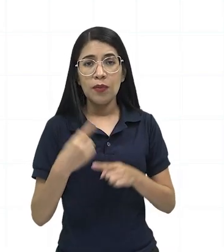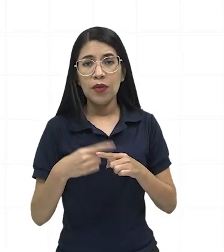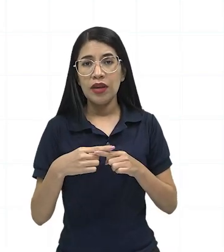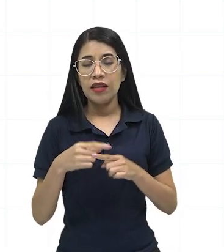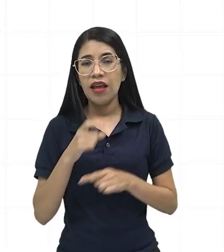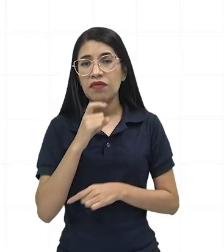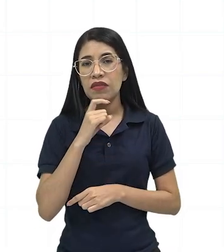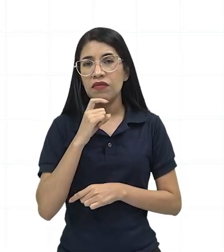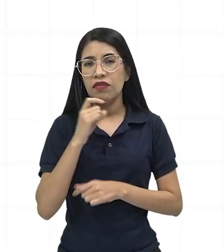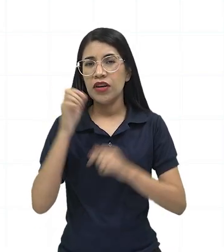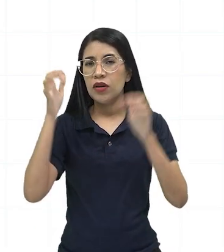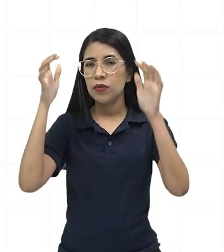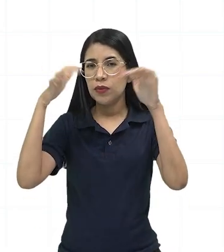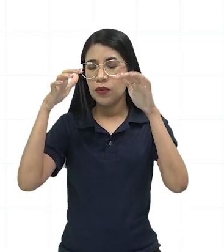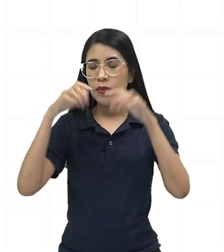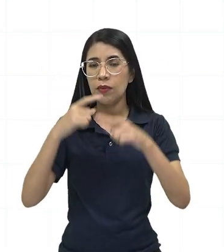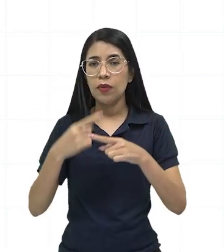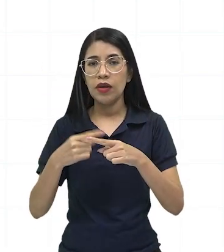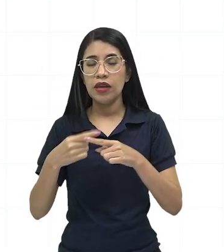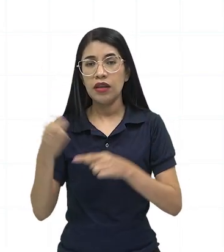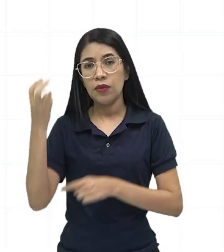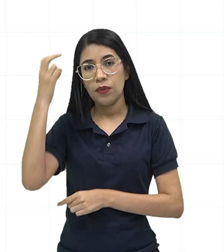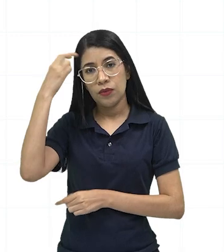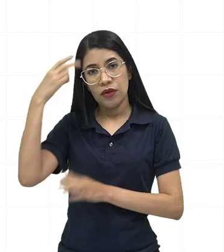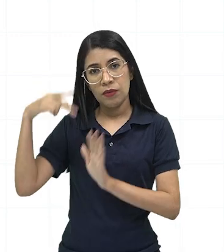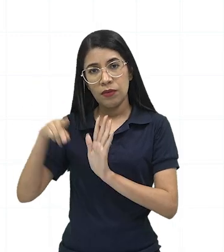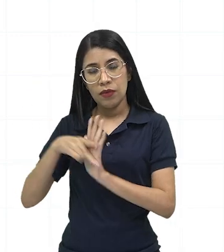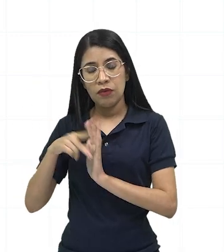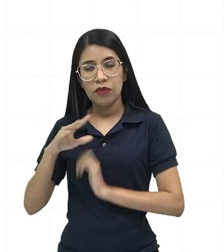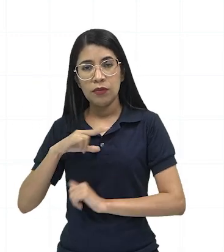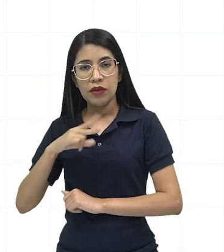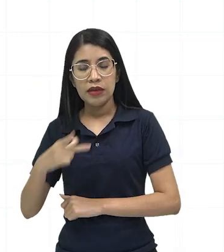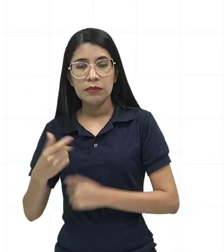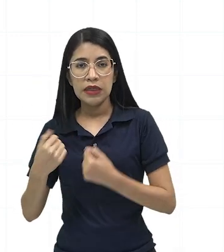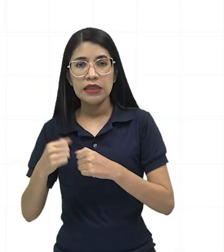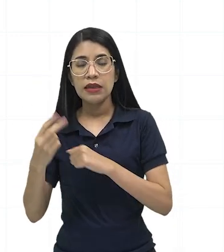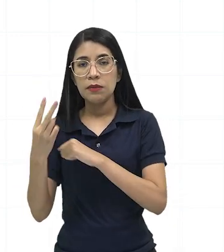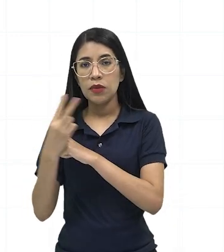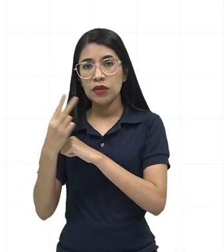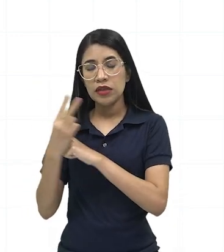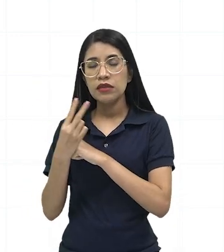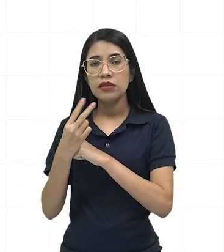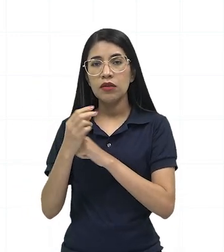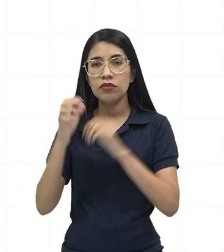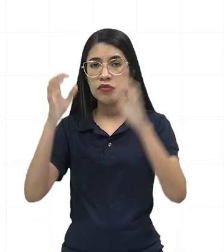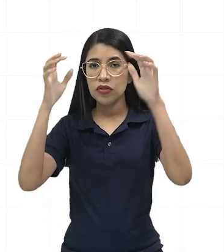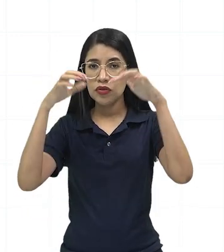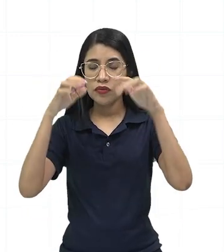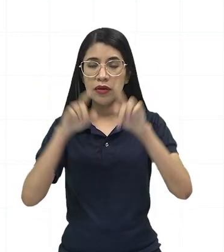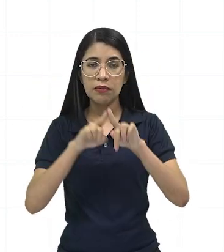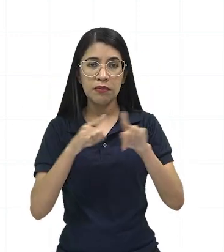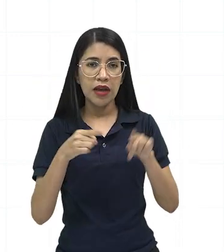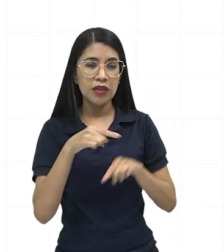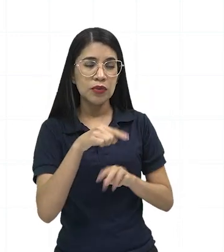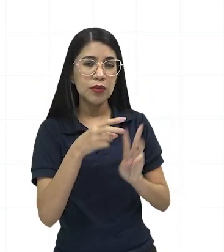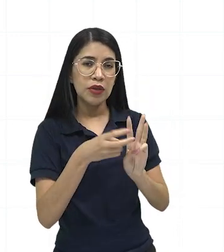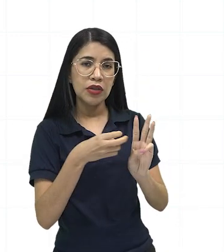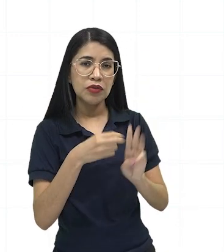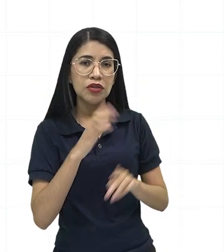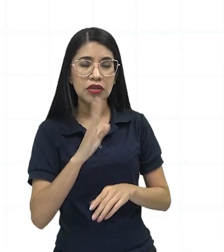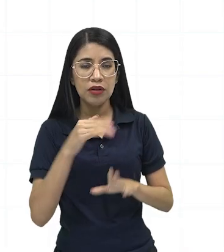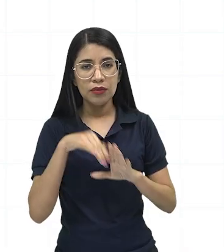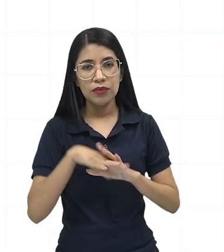Porque culturalmente, para o português, nós devemos nos proteger da chuva, Quanto que o índio já está